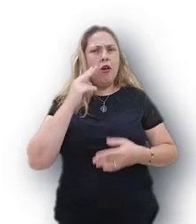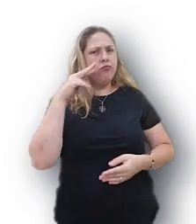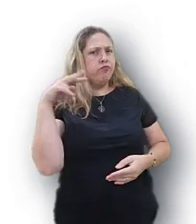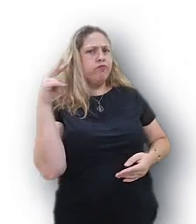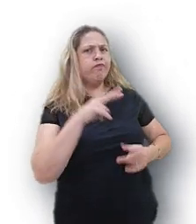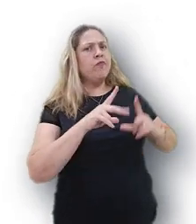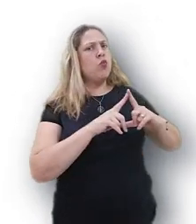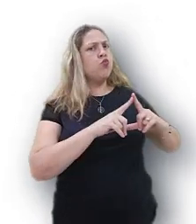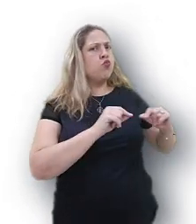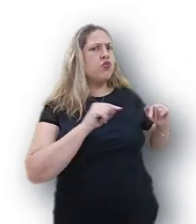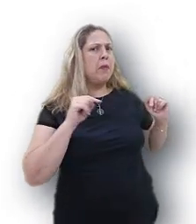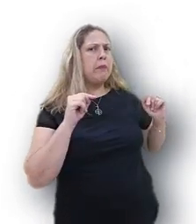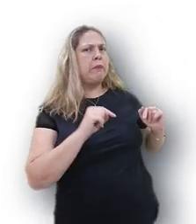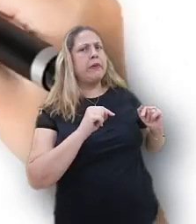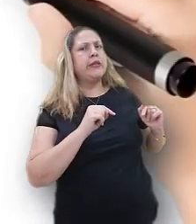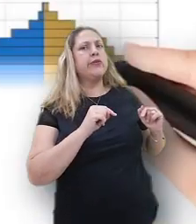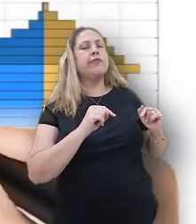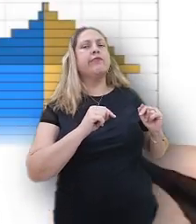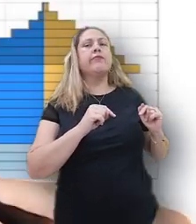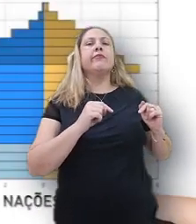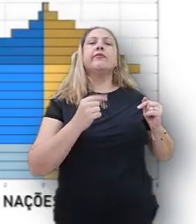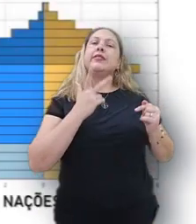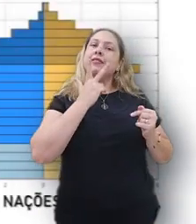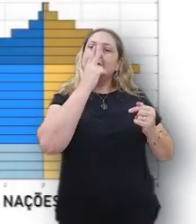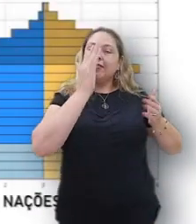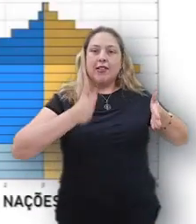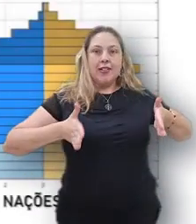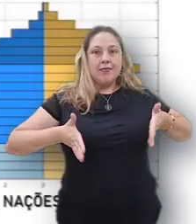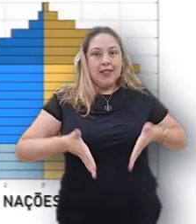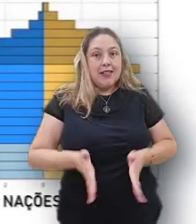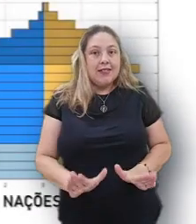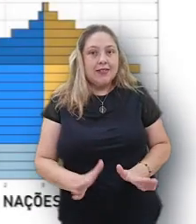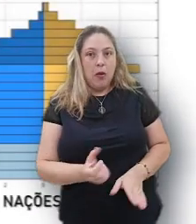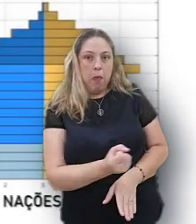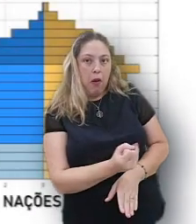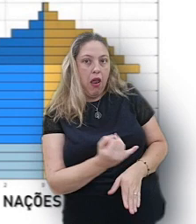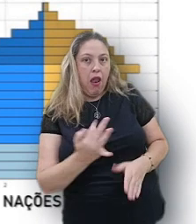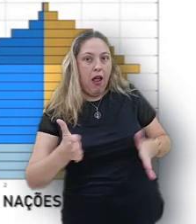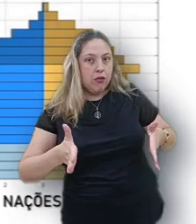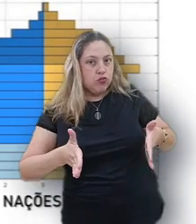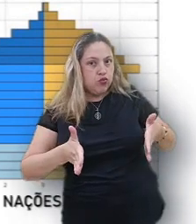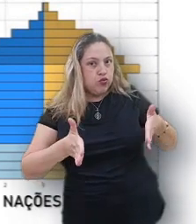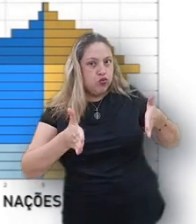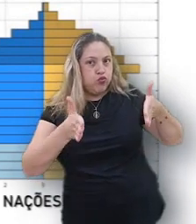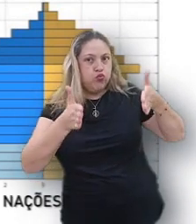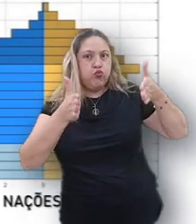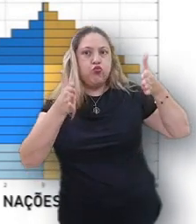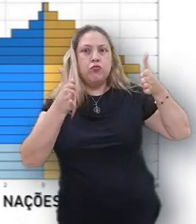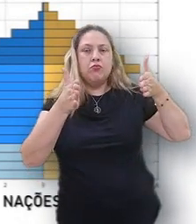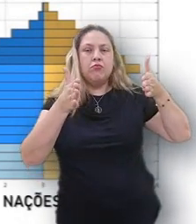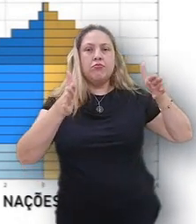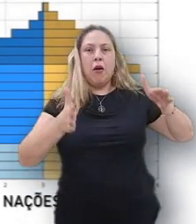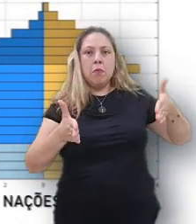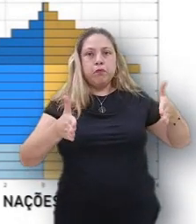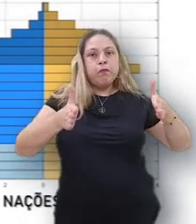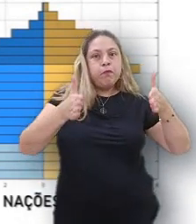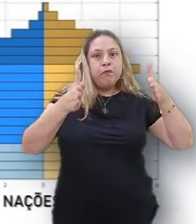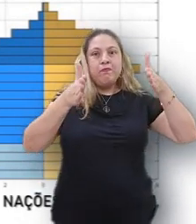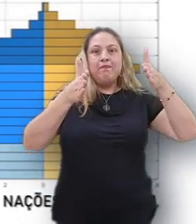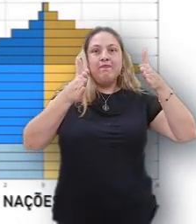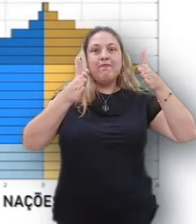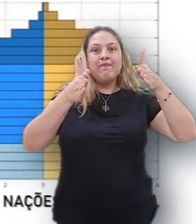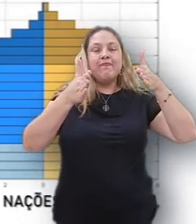da qualidade de vida. Já no Japão, podemos ver um significativo equilíbrio entre as